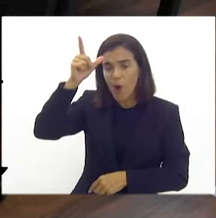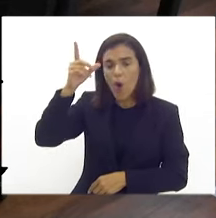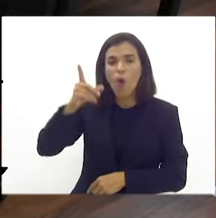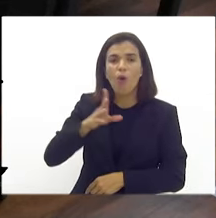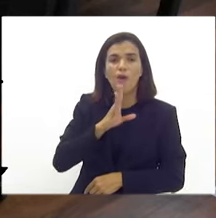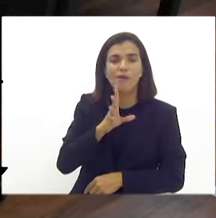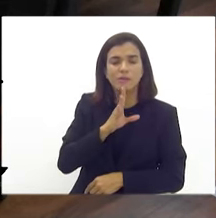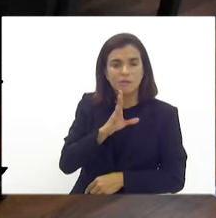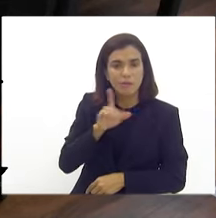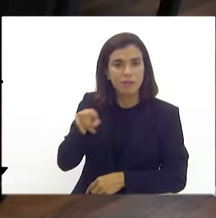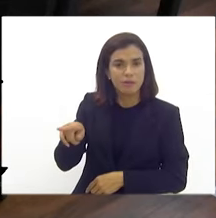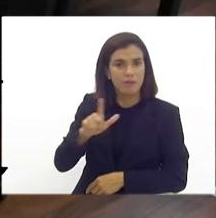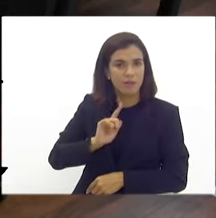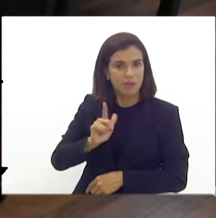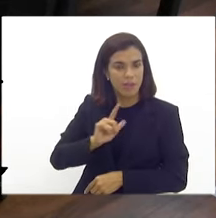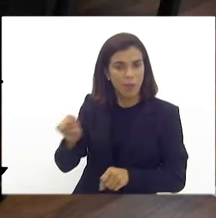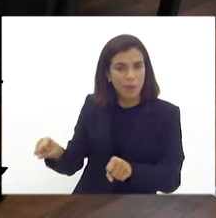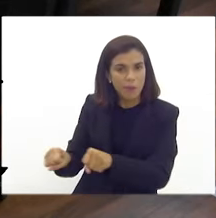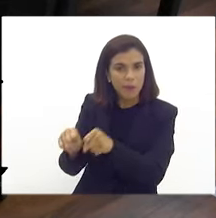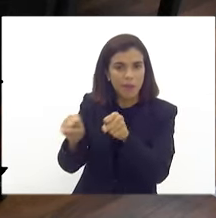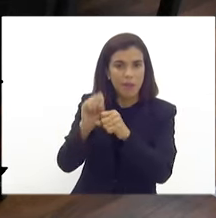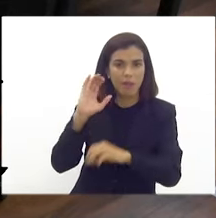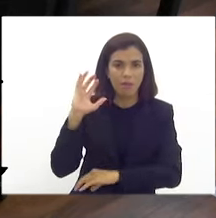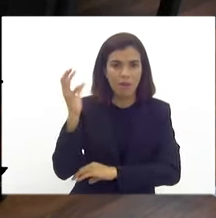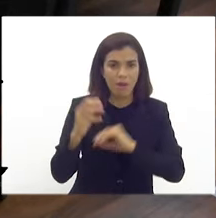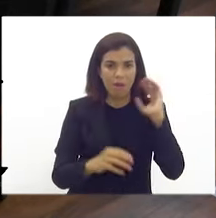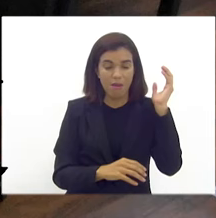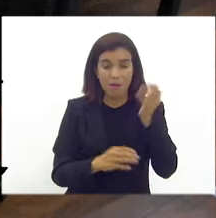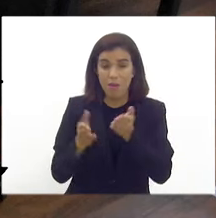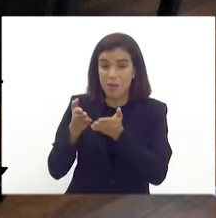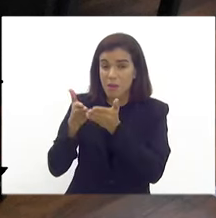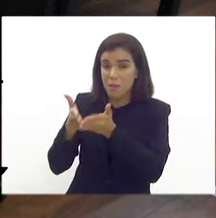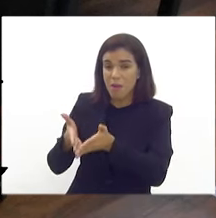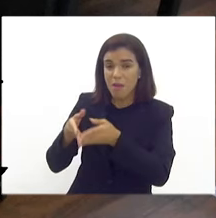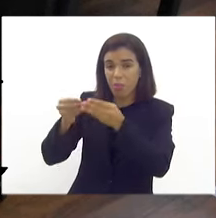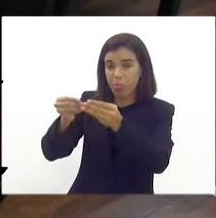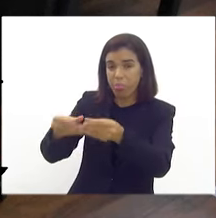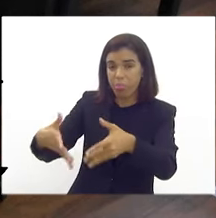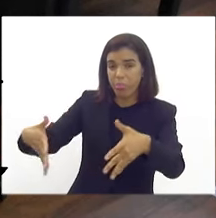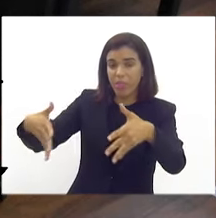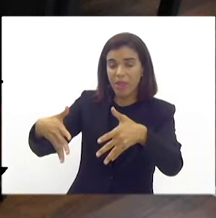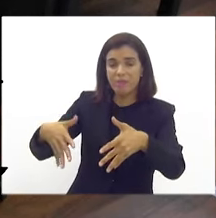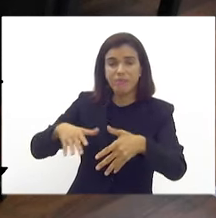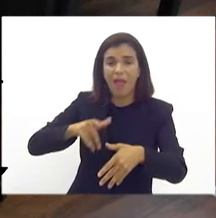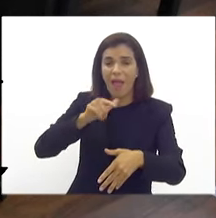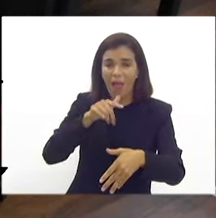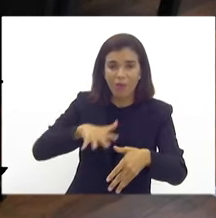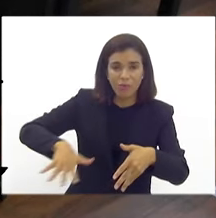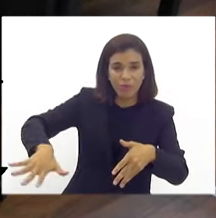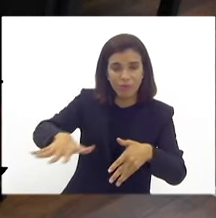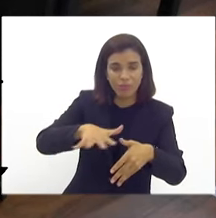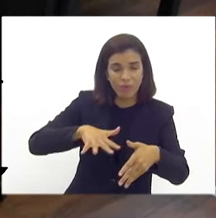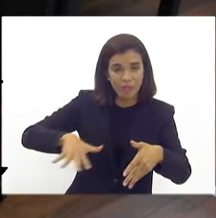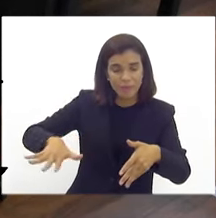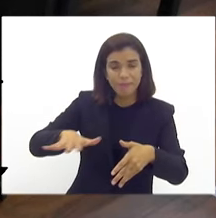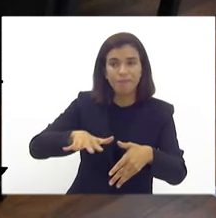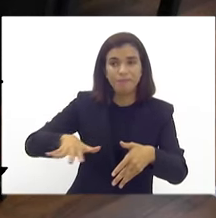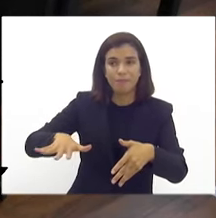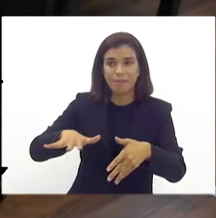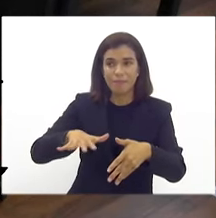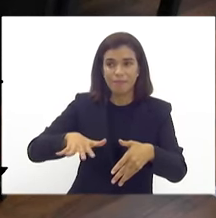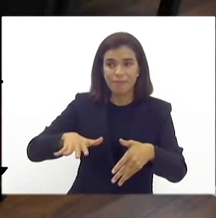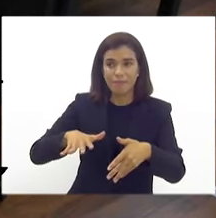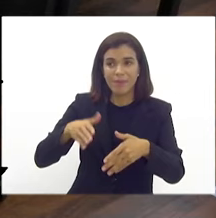que existe legitimamente um dano ambiental que essas embarcações estão degradando a nossa Beia de Guanabara não só para